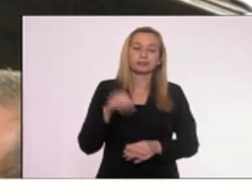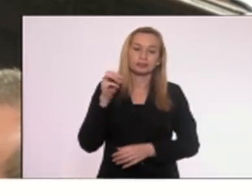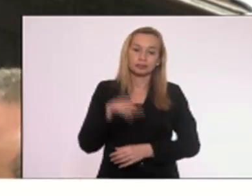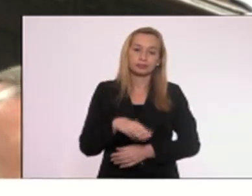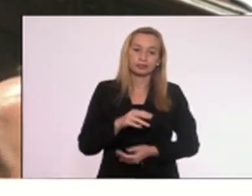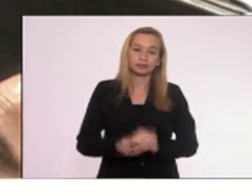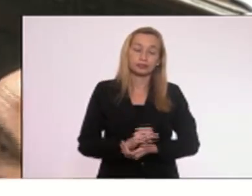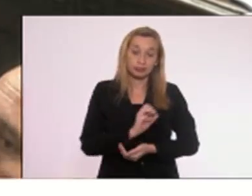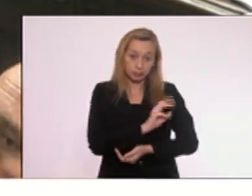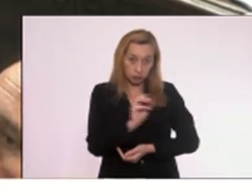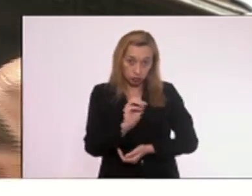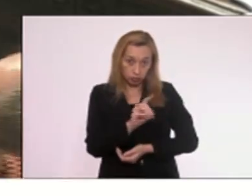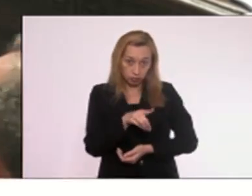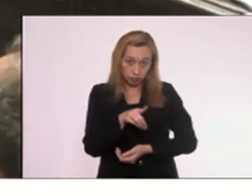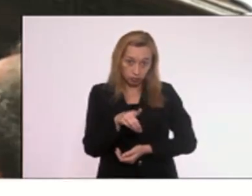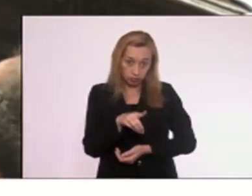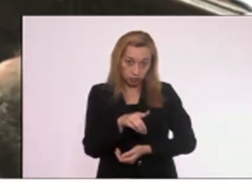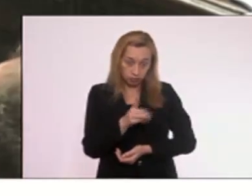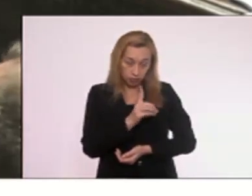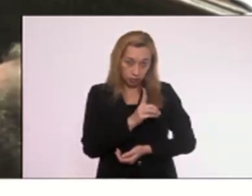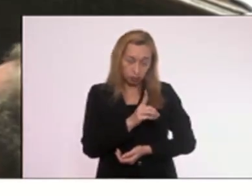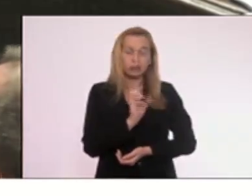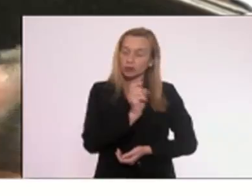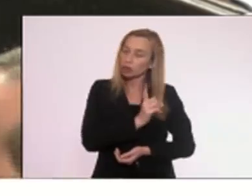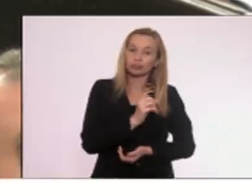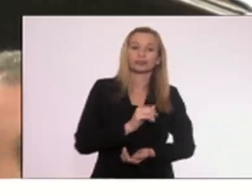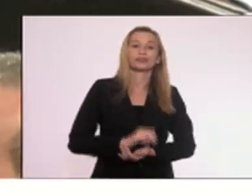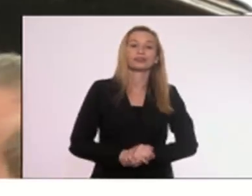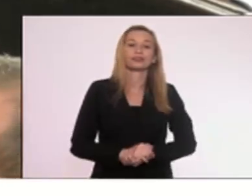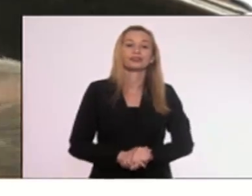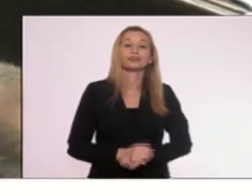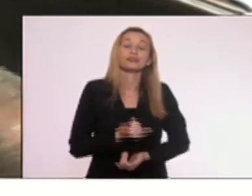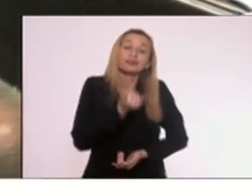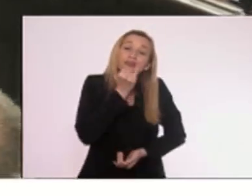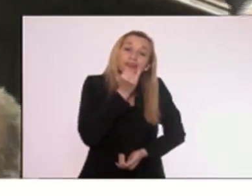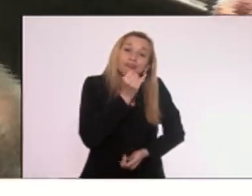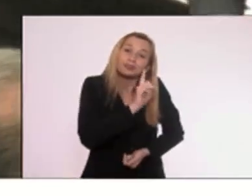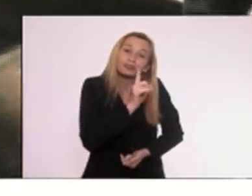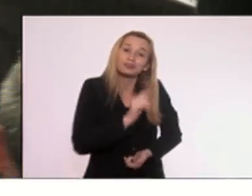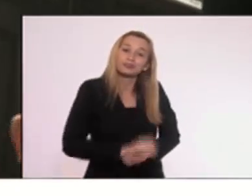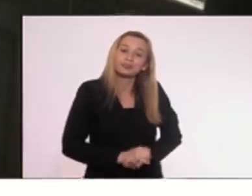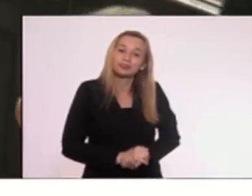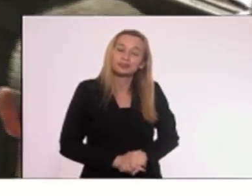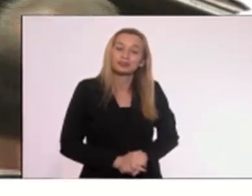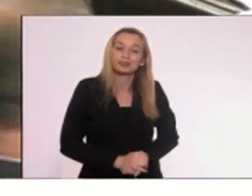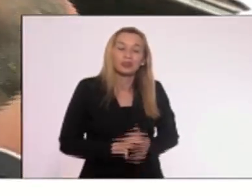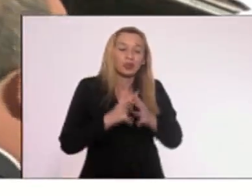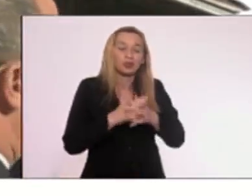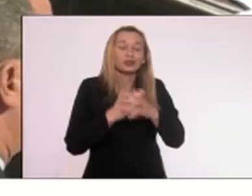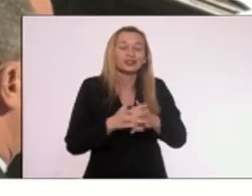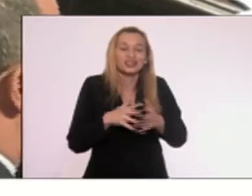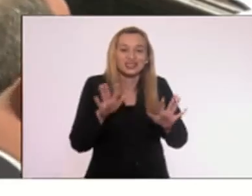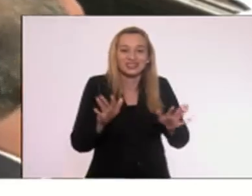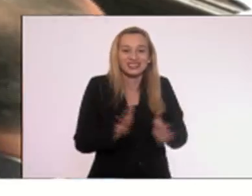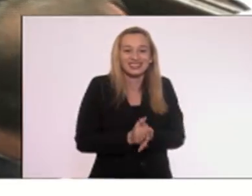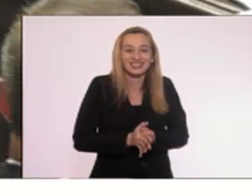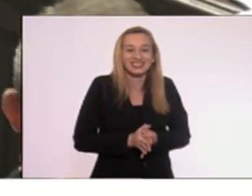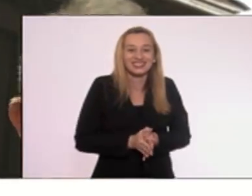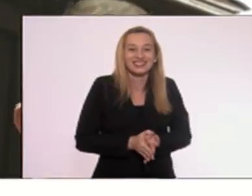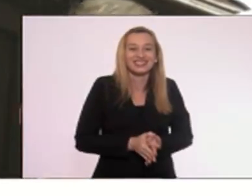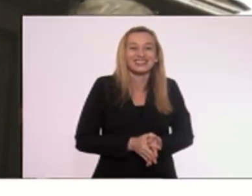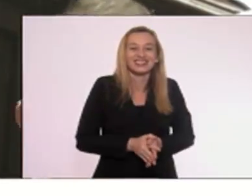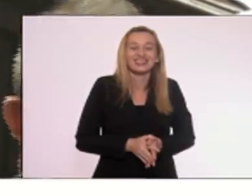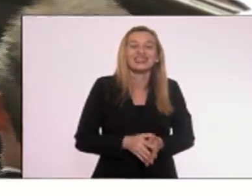É isso? Manutenção é pela não. Perdão. Perdão, Vossa Excelência é confuso. Então, o meu encaminhamento é